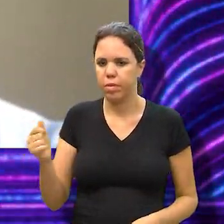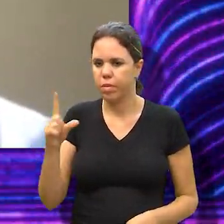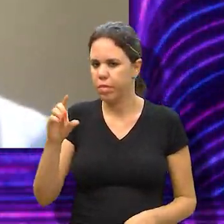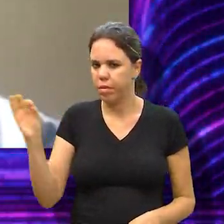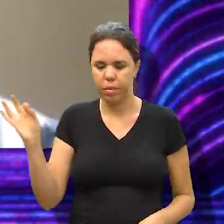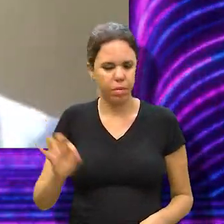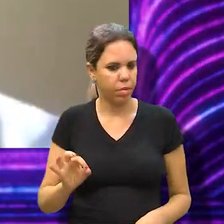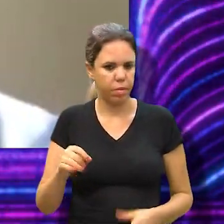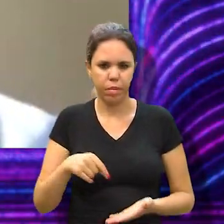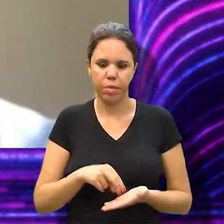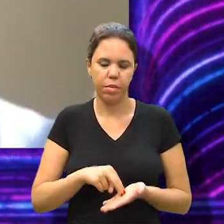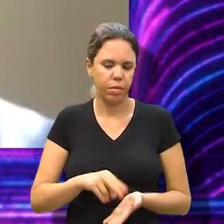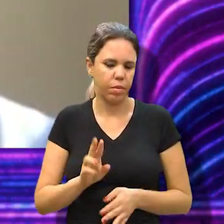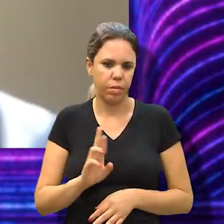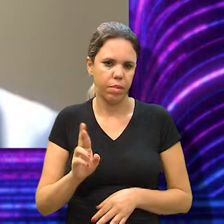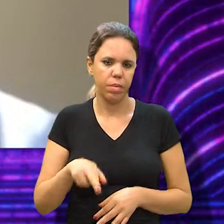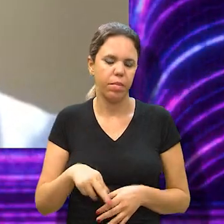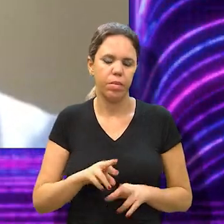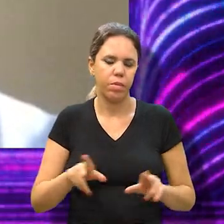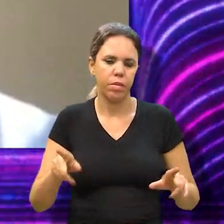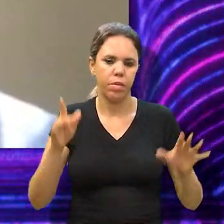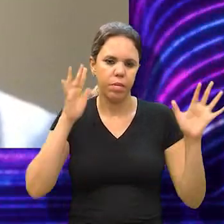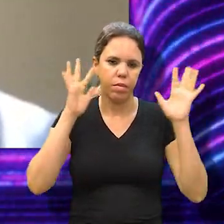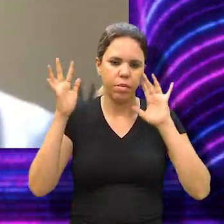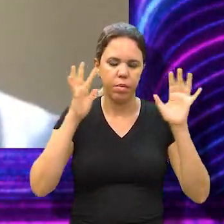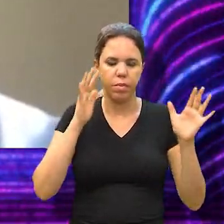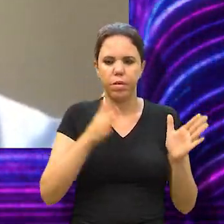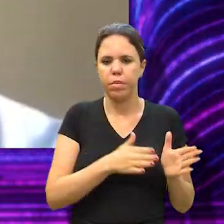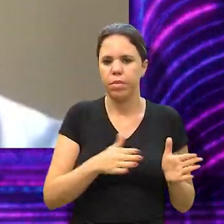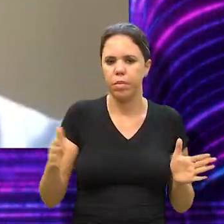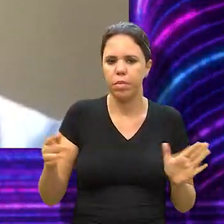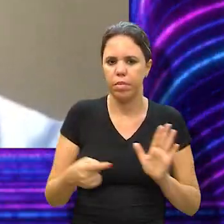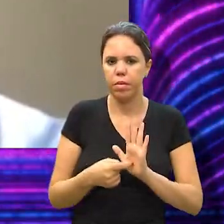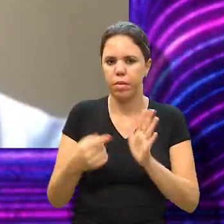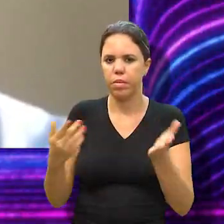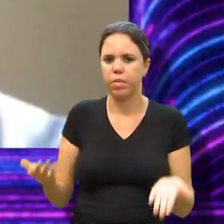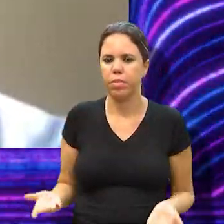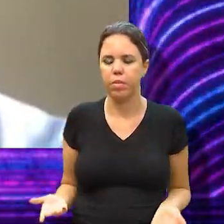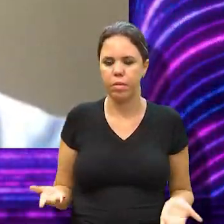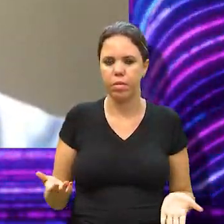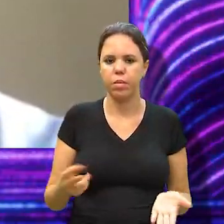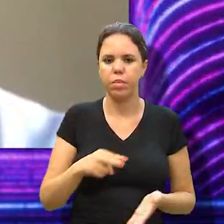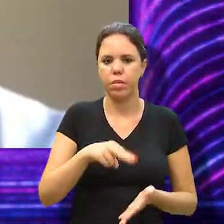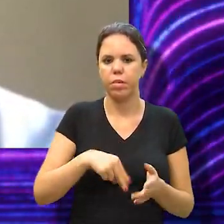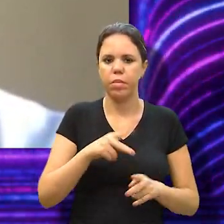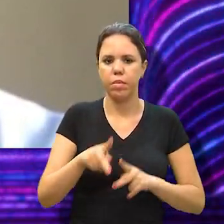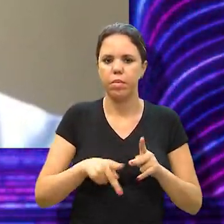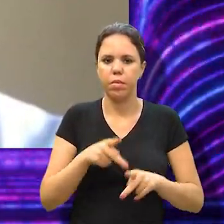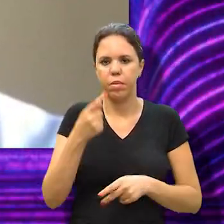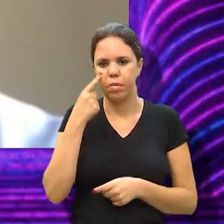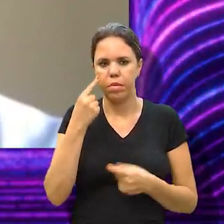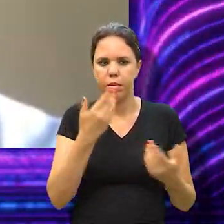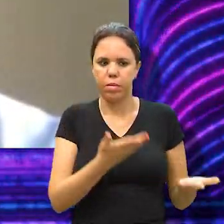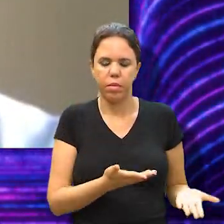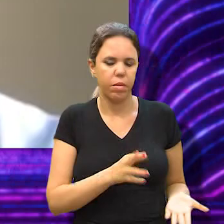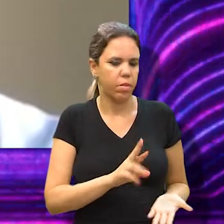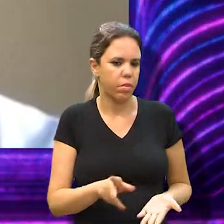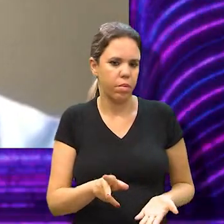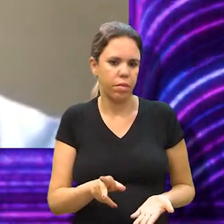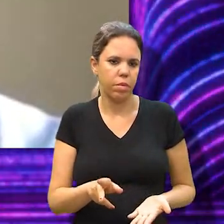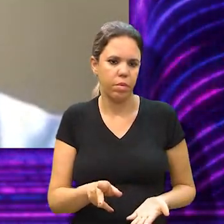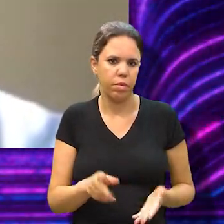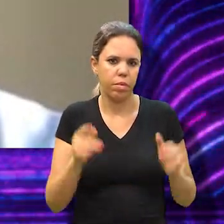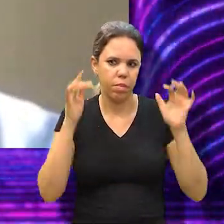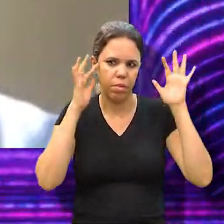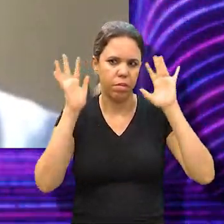Ele não é 100% pé no chão, mas por horas, aí eu mostro pro leitor que, olha,